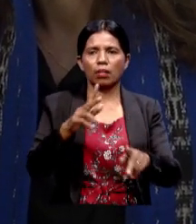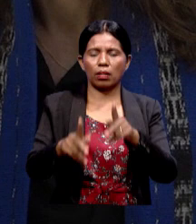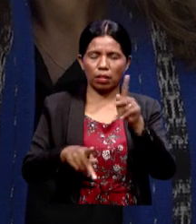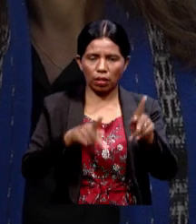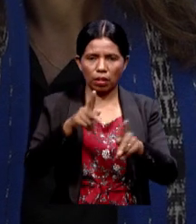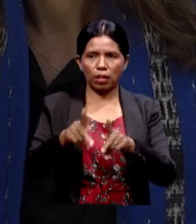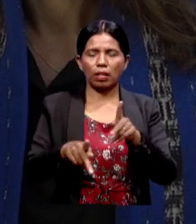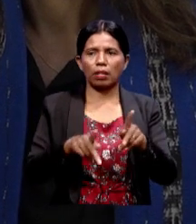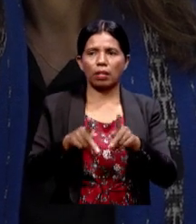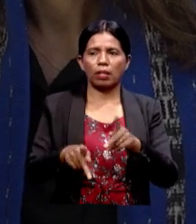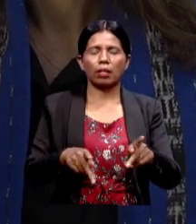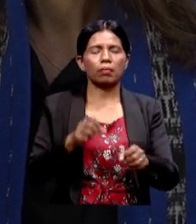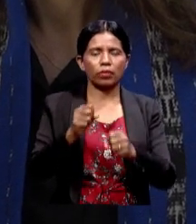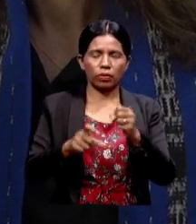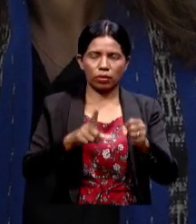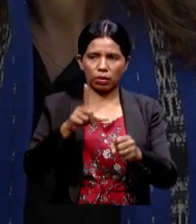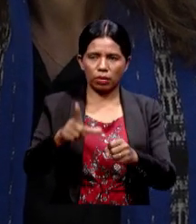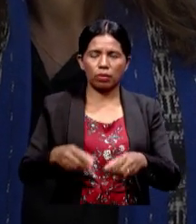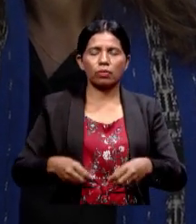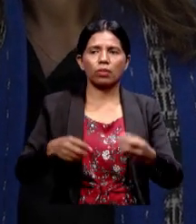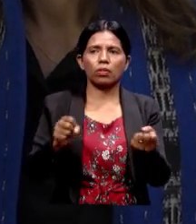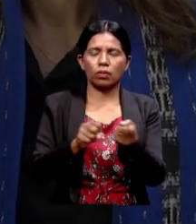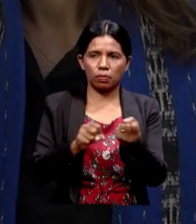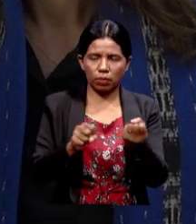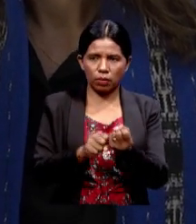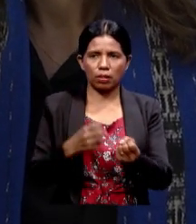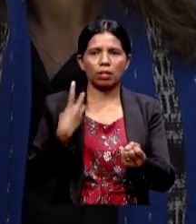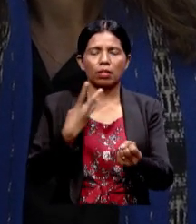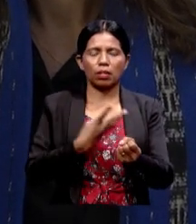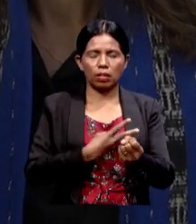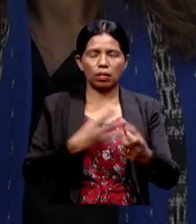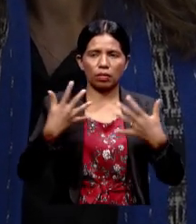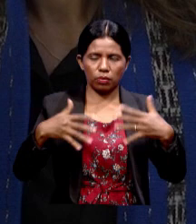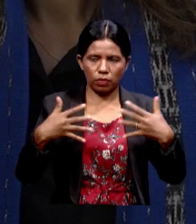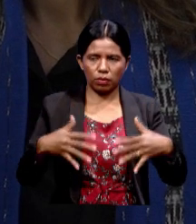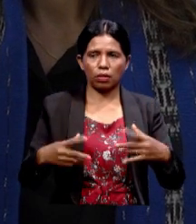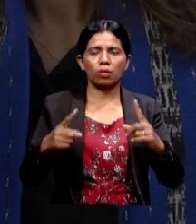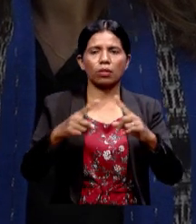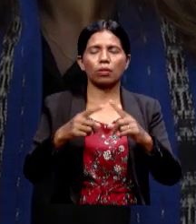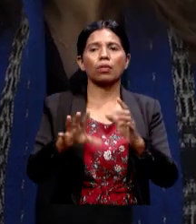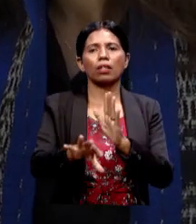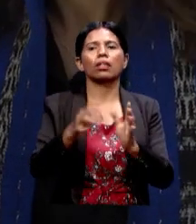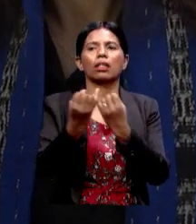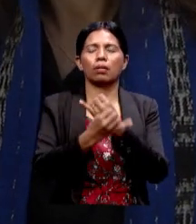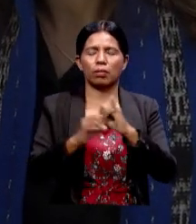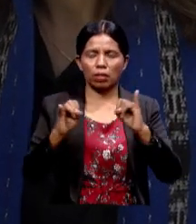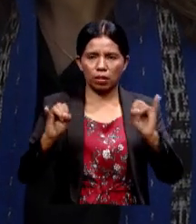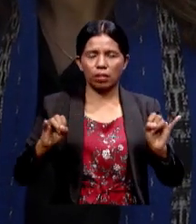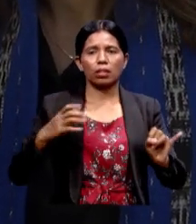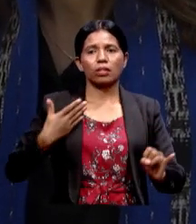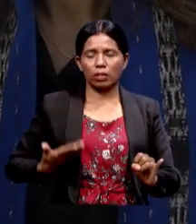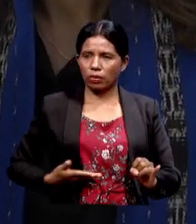povo, sociedade, for apoio tomac, baita na Funo, to reta independência, né, a senhora, né,